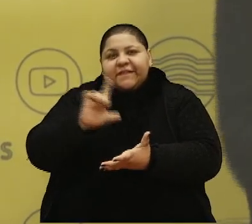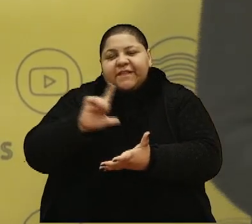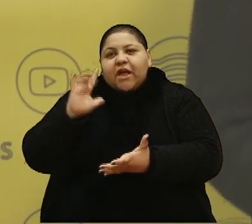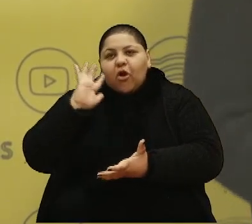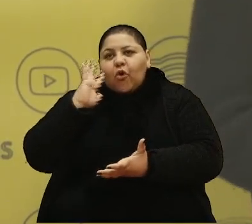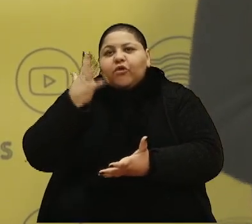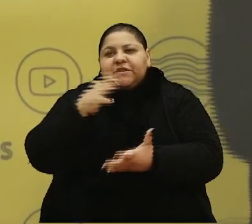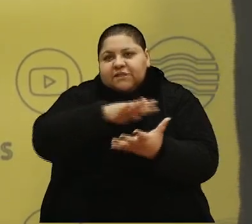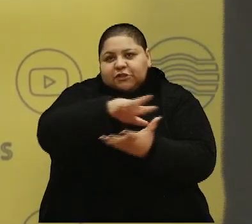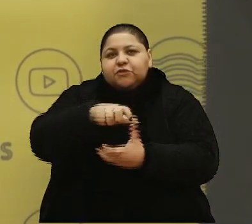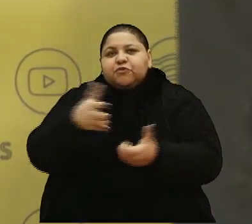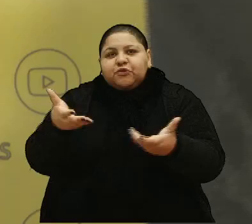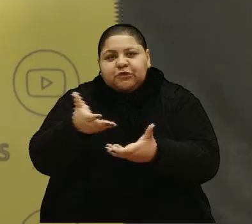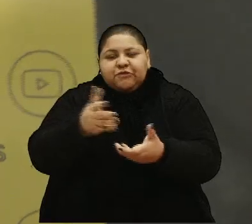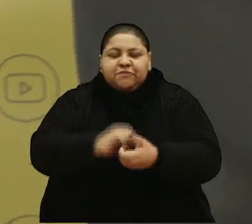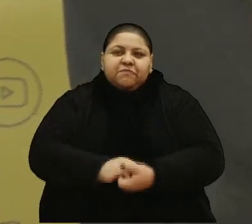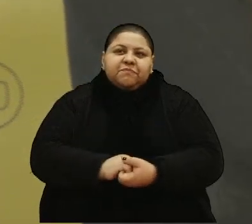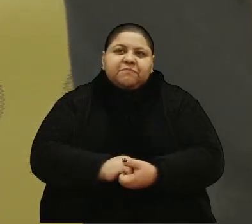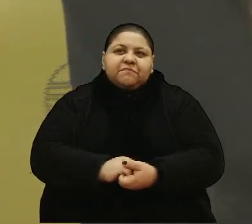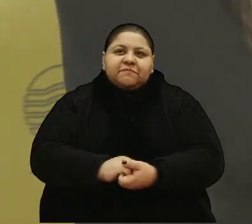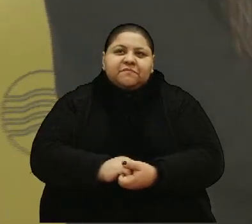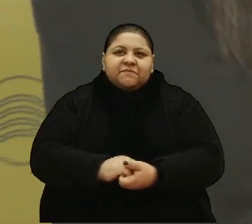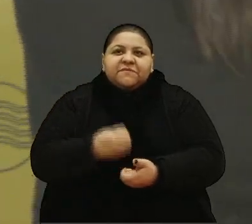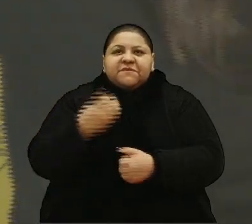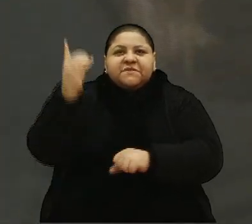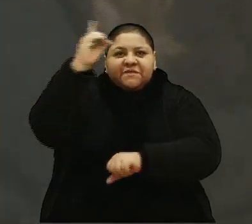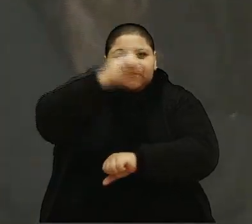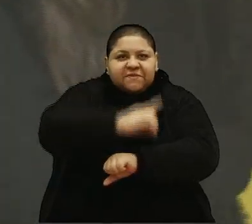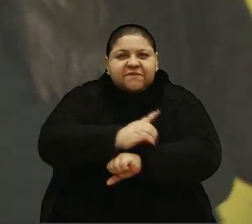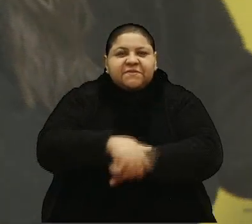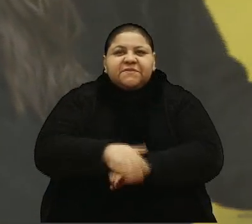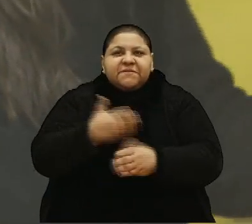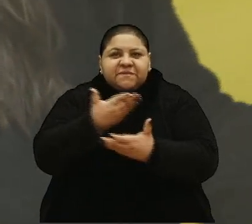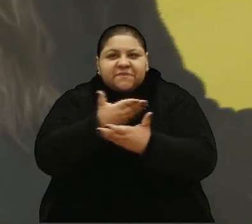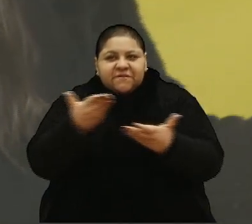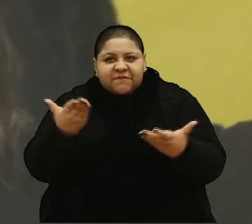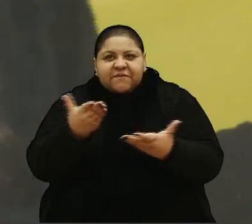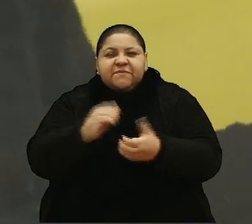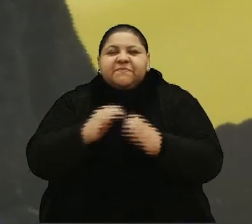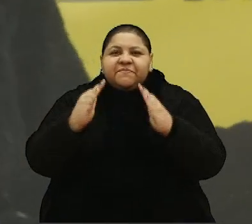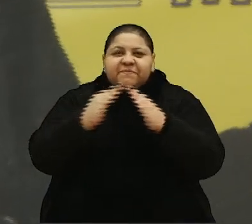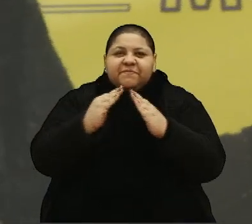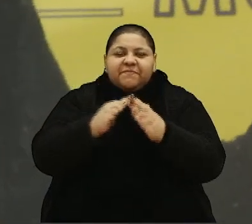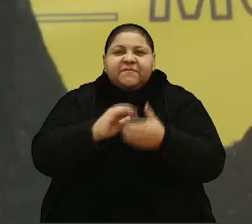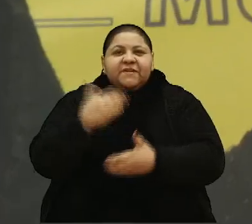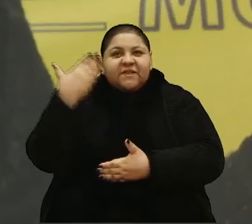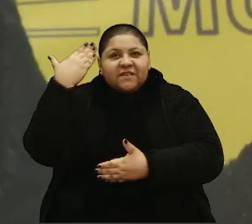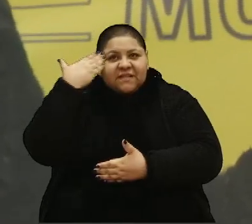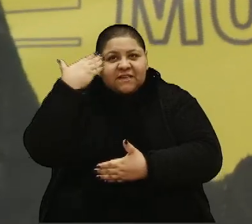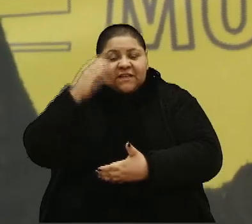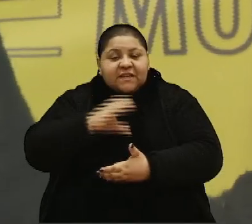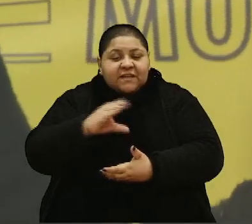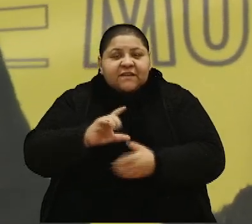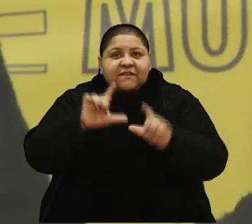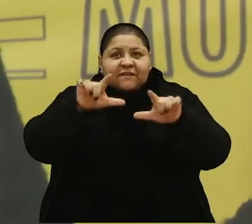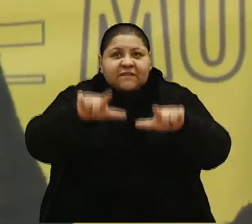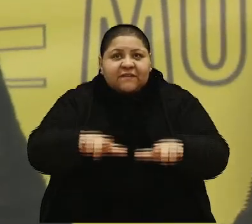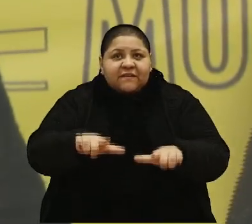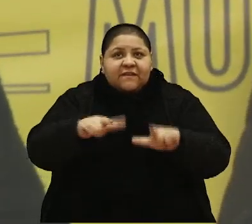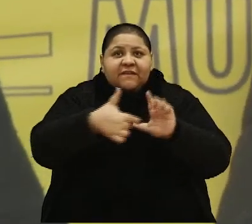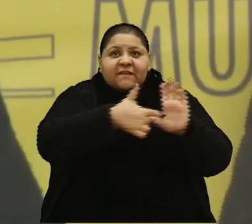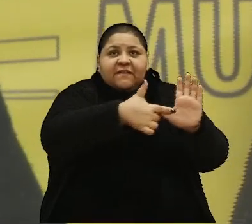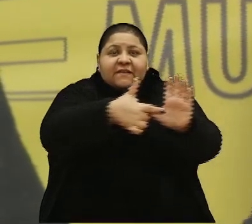mundo de hoje, né? Sabe que bom dia você que está em casa. Sabe que a Coordenadoria de Promoção da